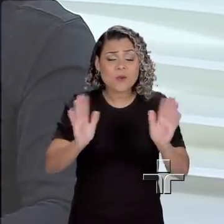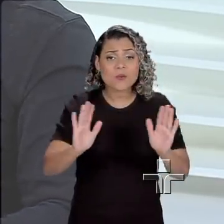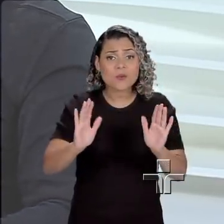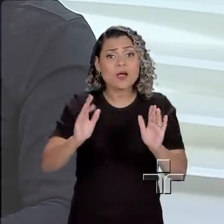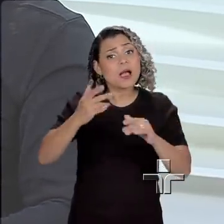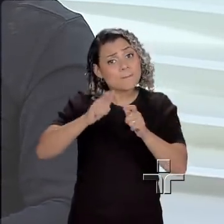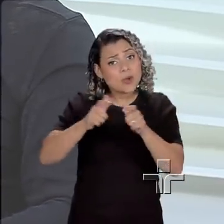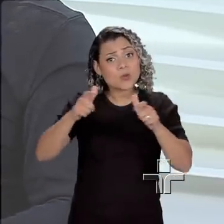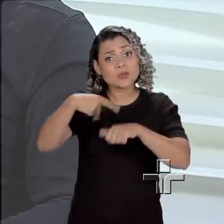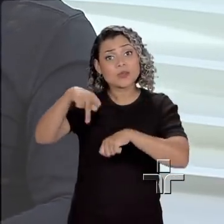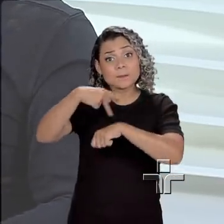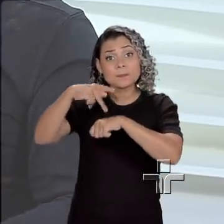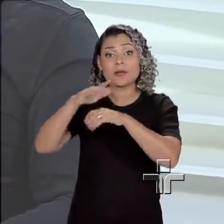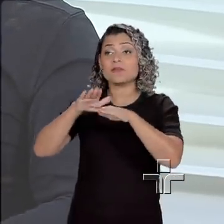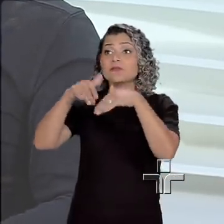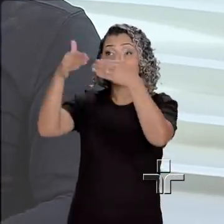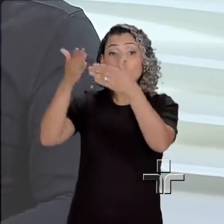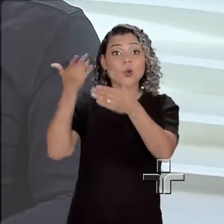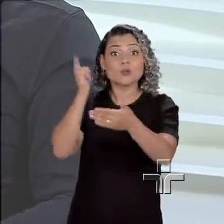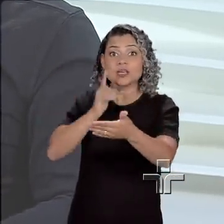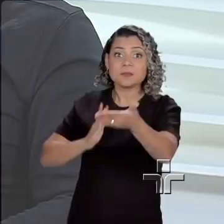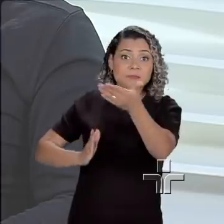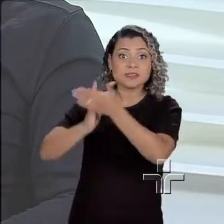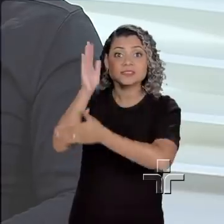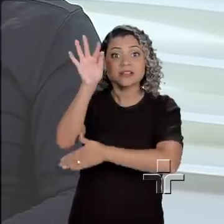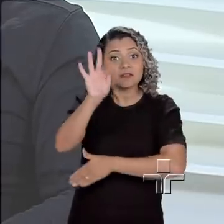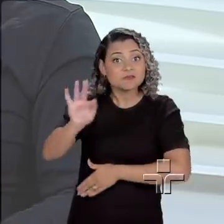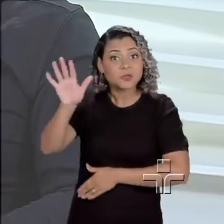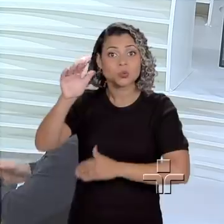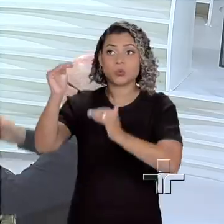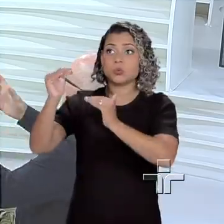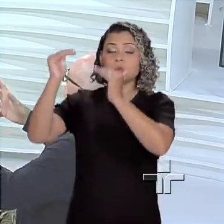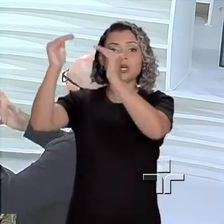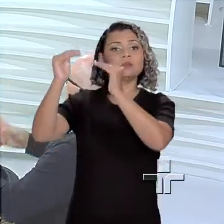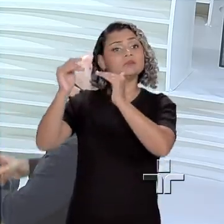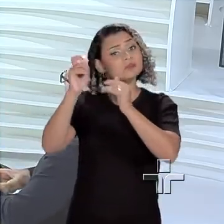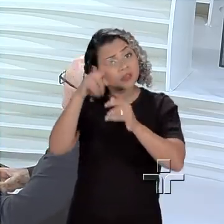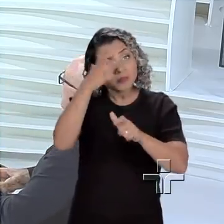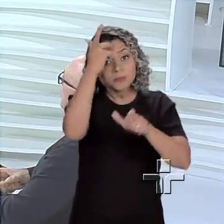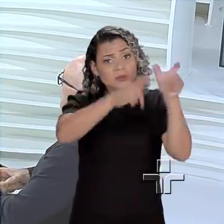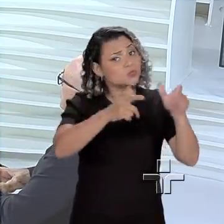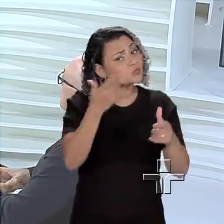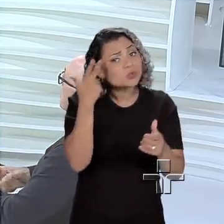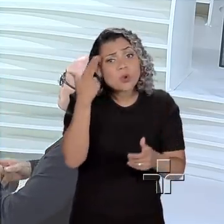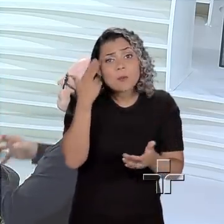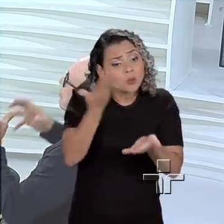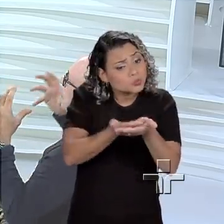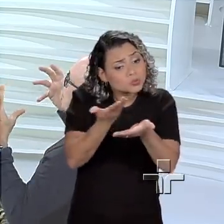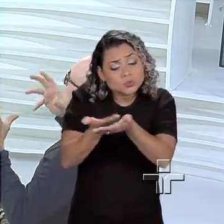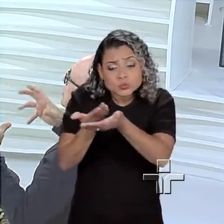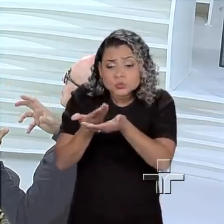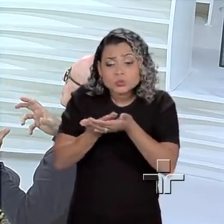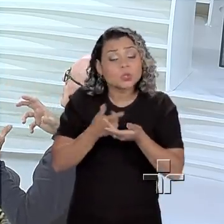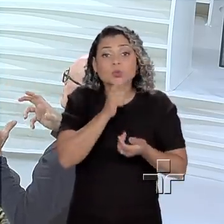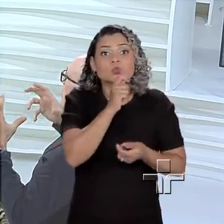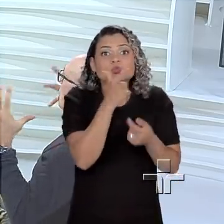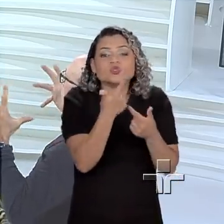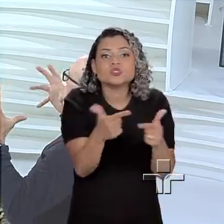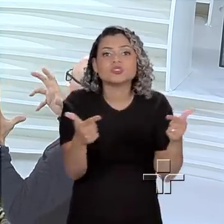lá, tipo assim, não se matou para chegar lá, entendeu? São pessoas que estudaram normalmente e que não tinham uma